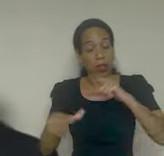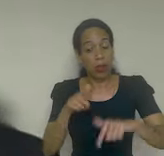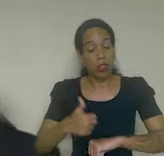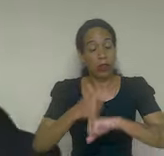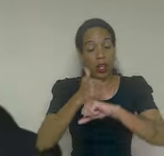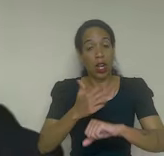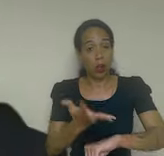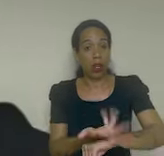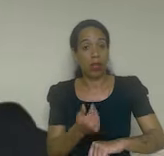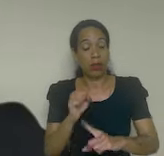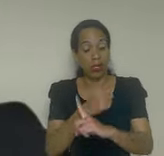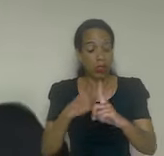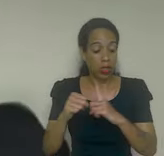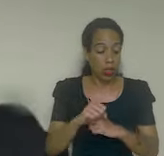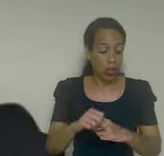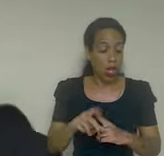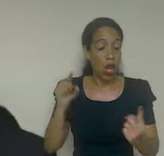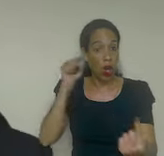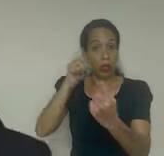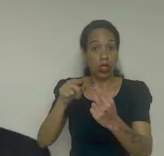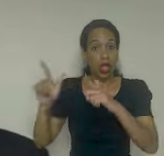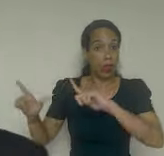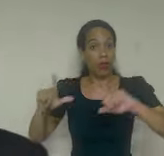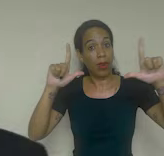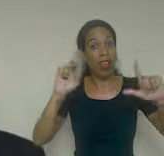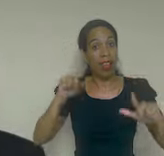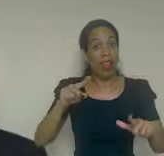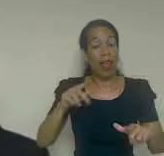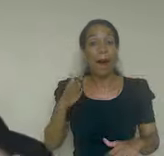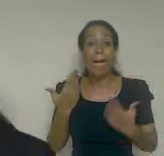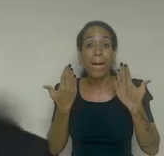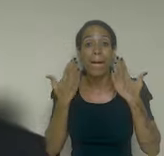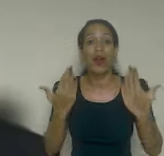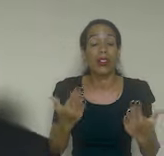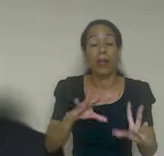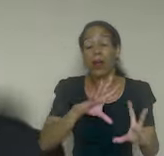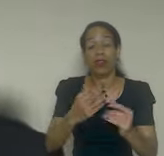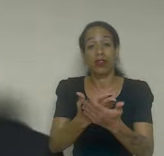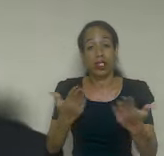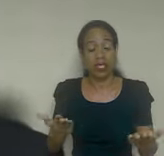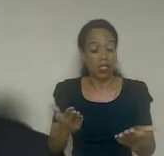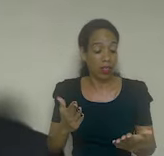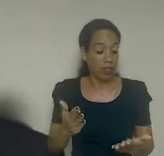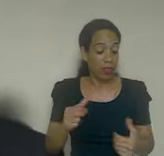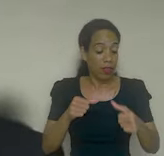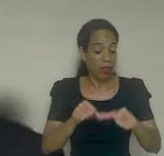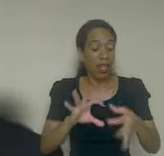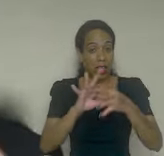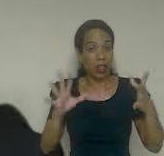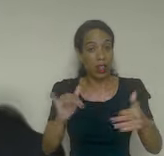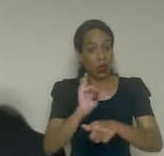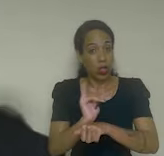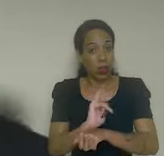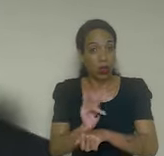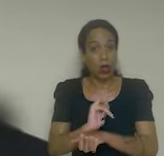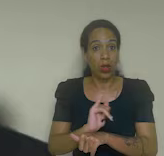melhor qualidade para a sociedade, né? E o objetivo desse programa é justamente esse, tentar mostrar para todo mundo, porque o nosso programa ele fica disponível no